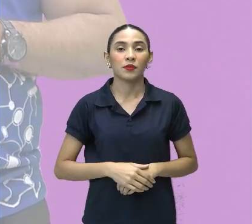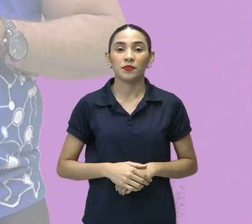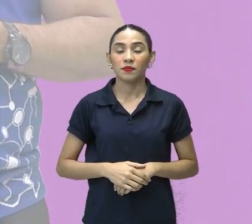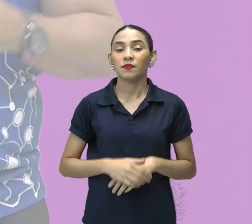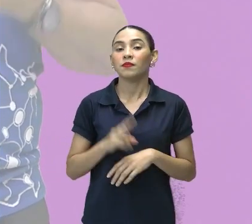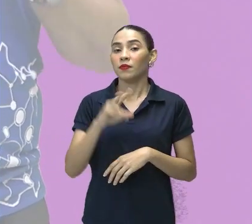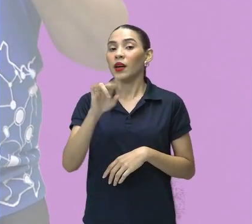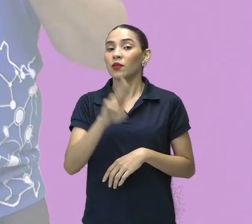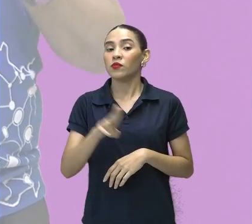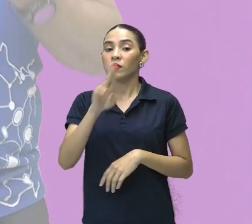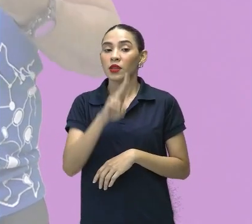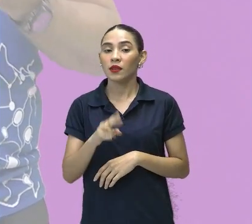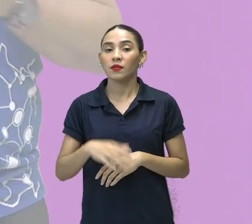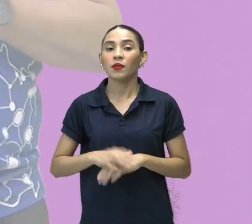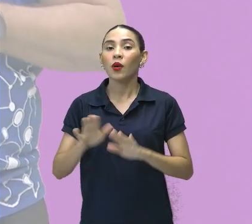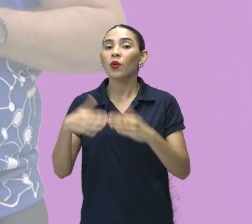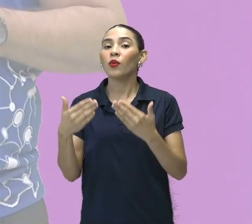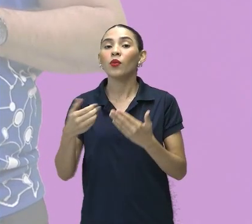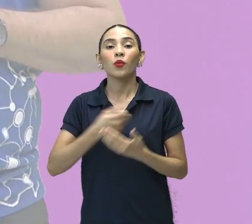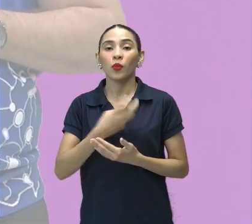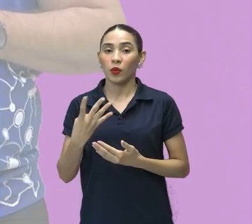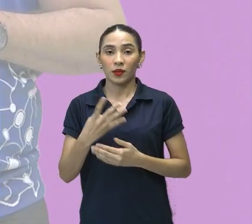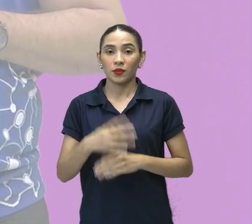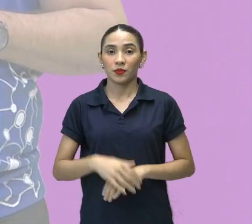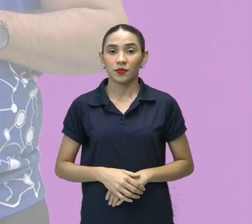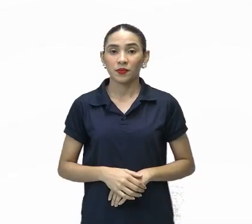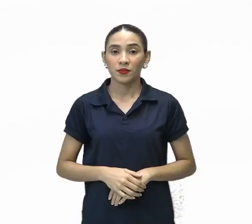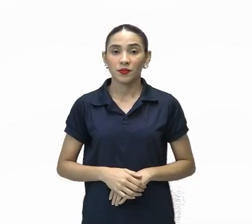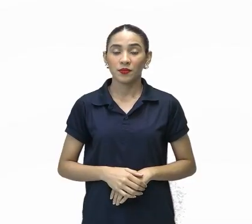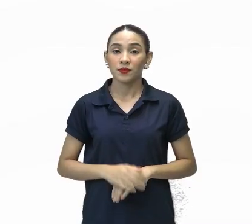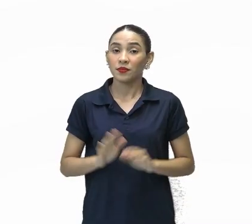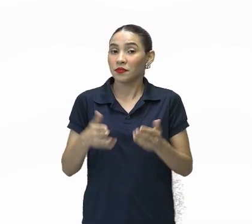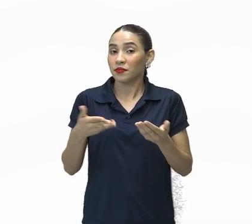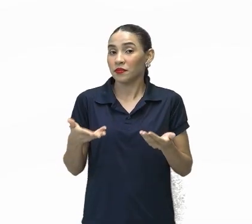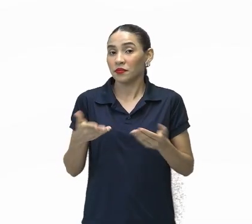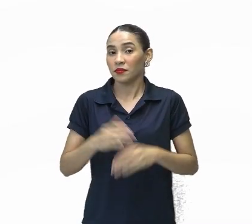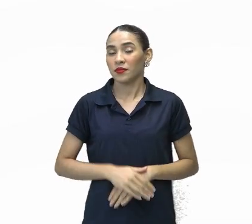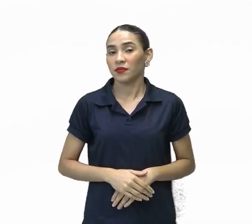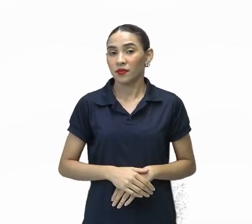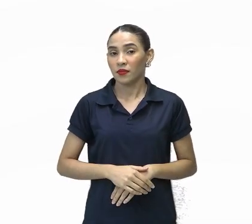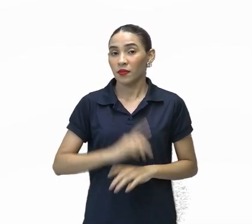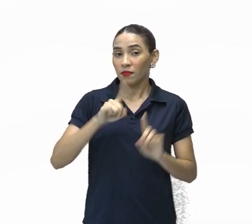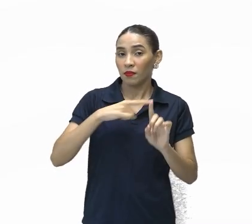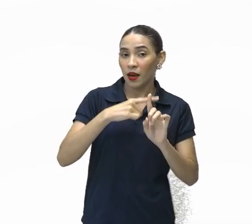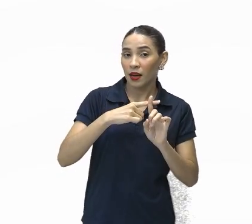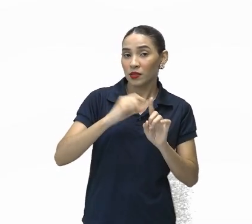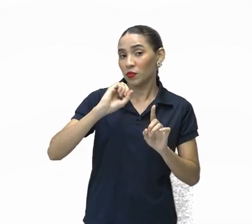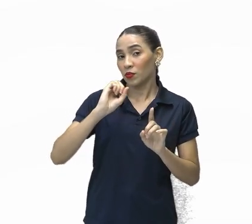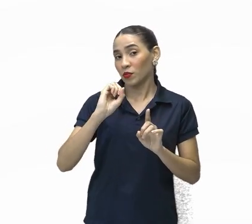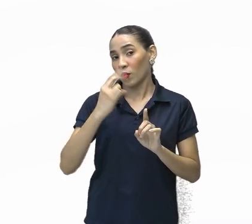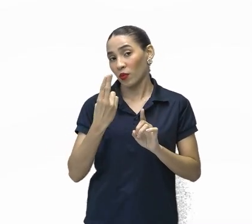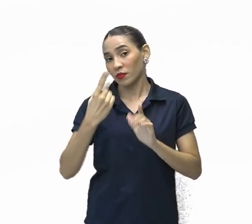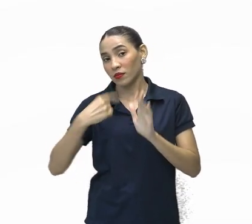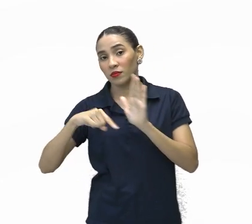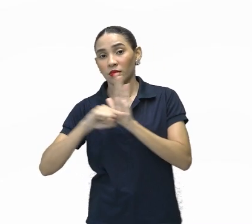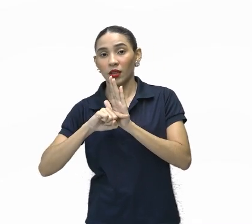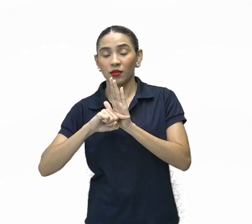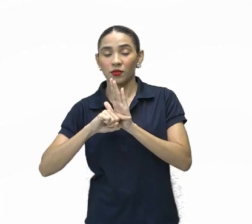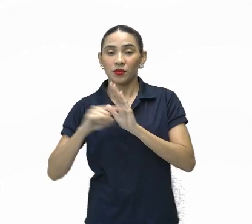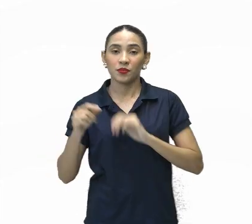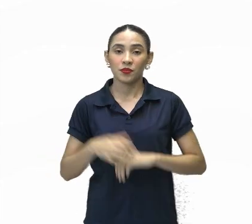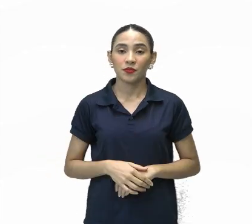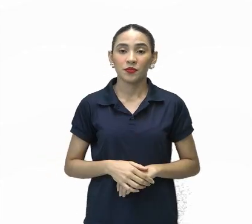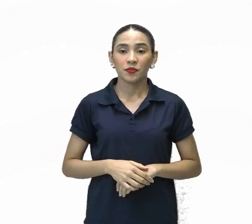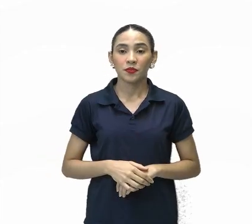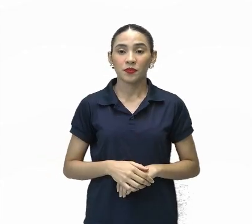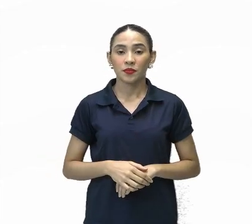eu vou utilizar quanto de fertilizante? E aí, será mais ou será menos?